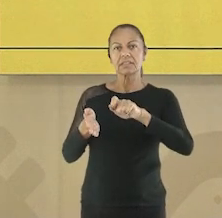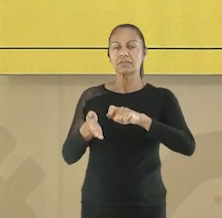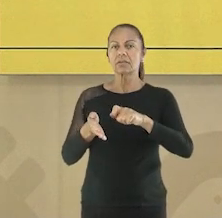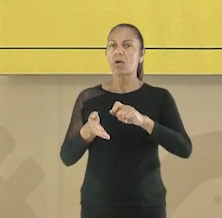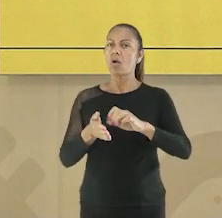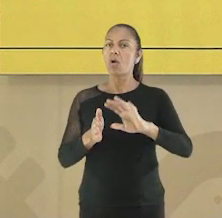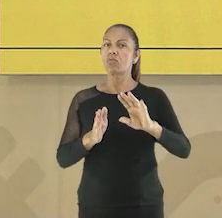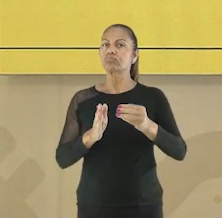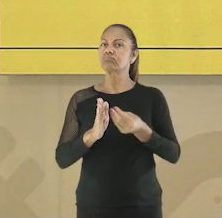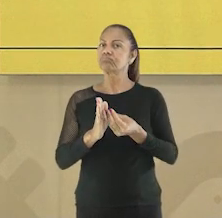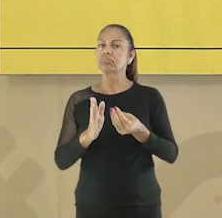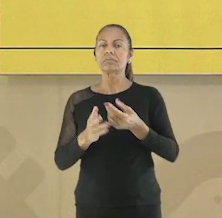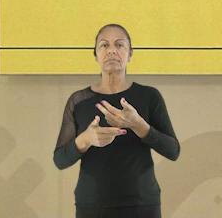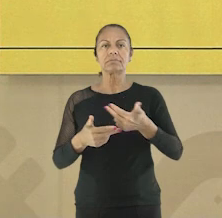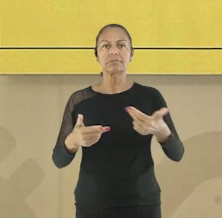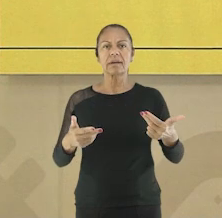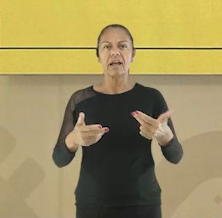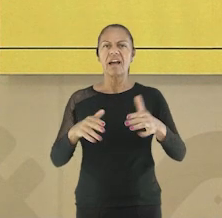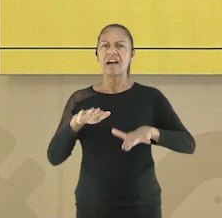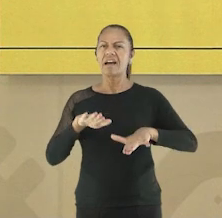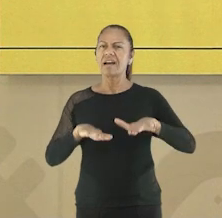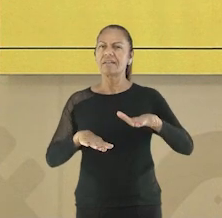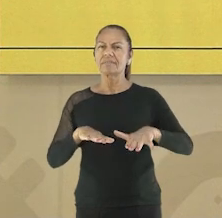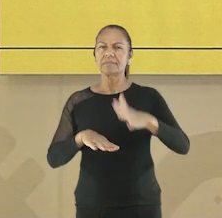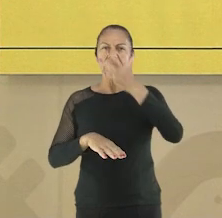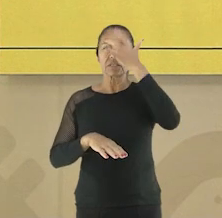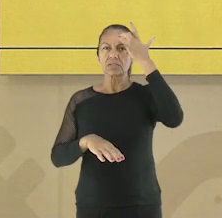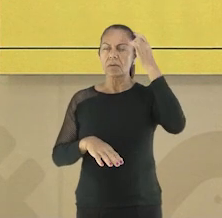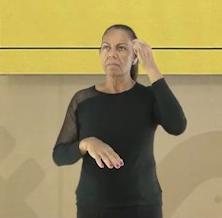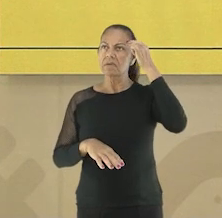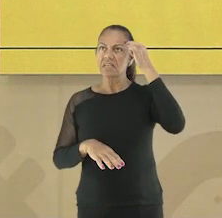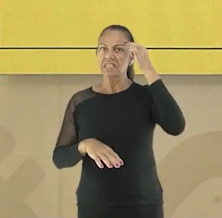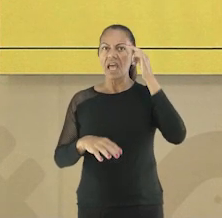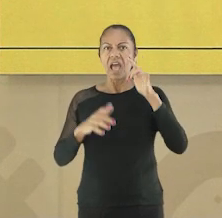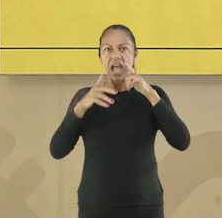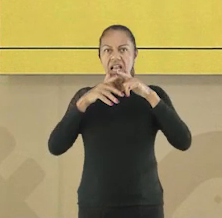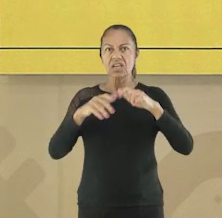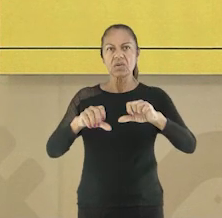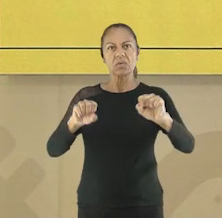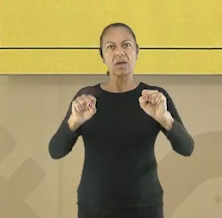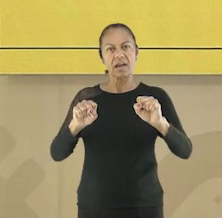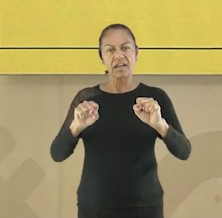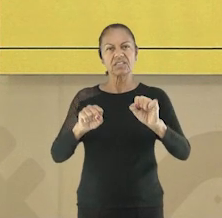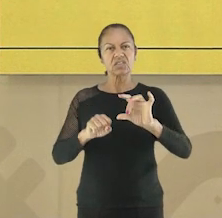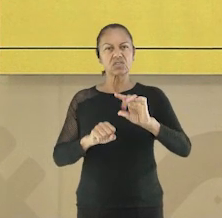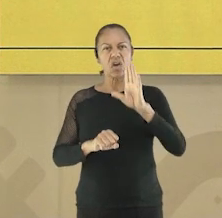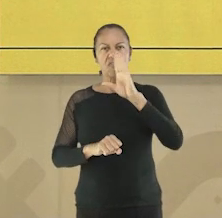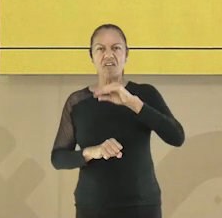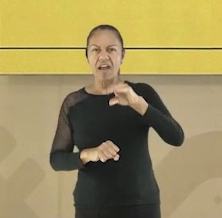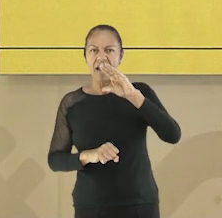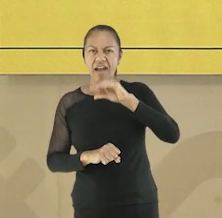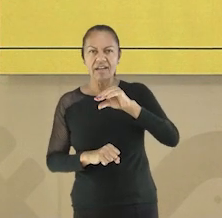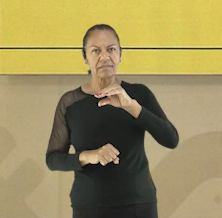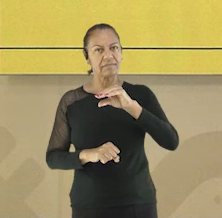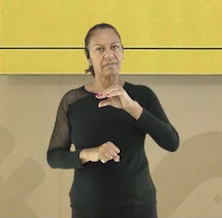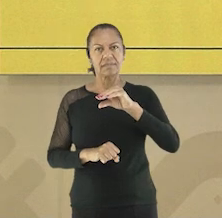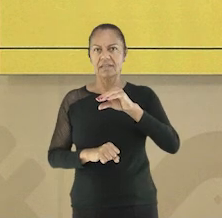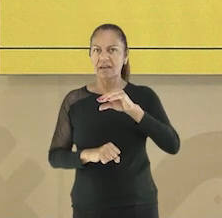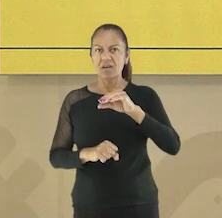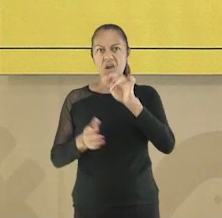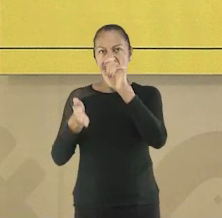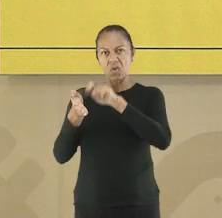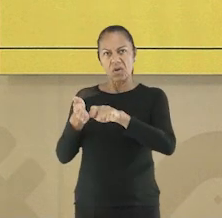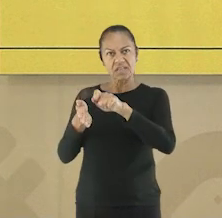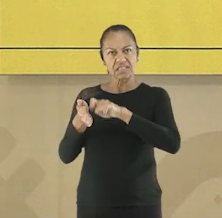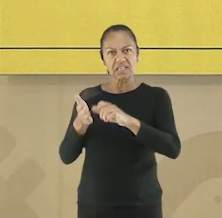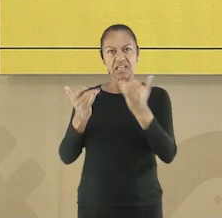ou outros símbolos. Diferente do que muitos pensam, a linguagem não é só a fala, como agora eu estou falando com vocês, ou a